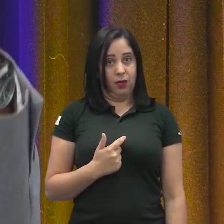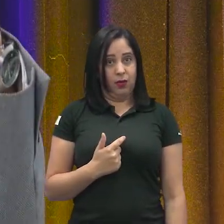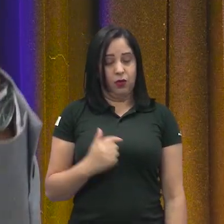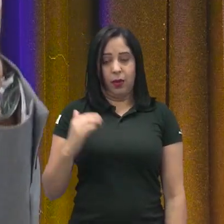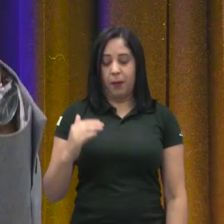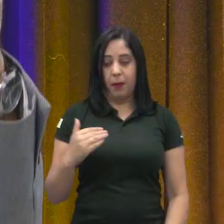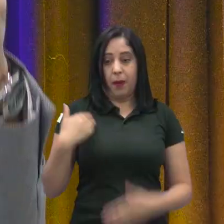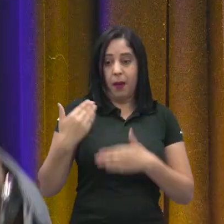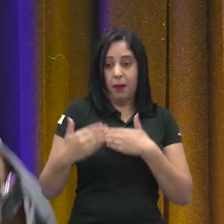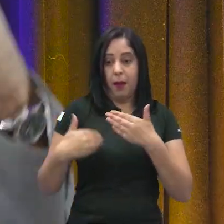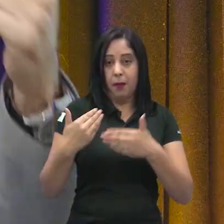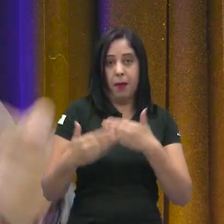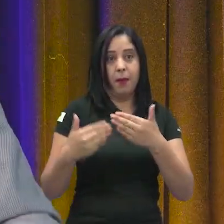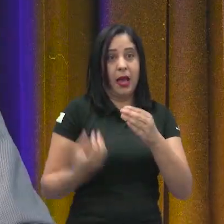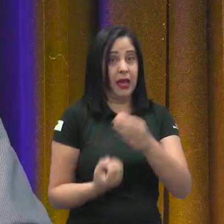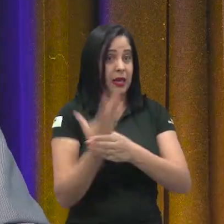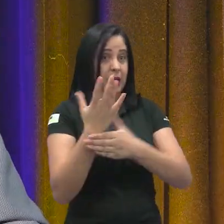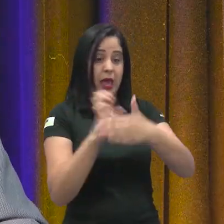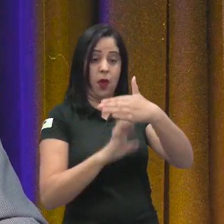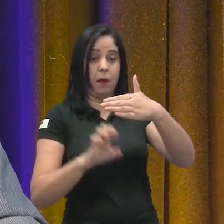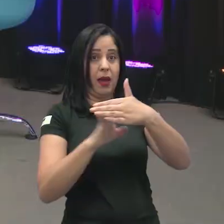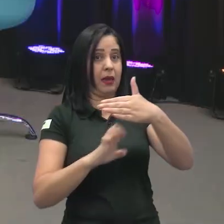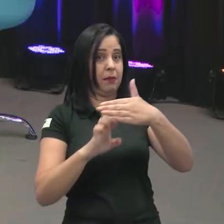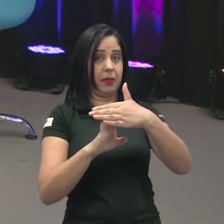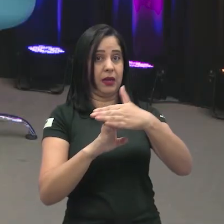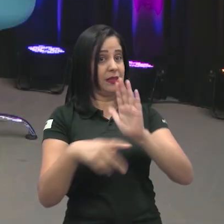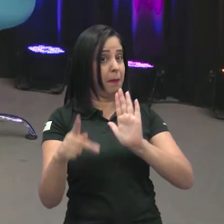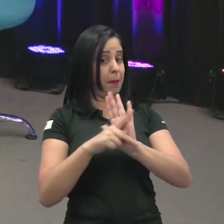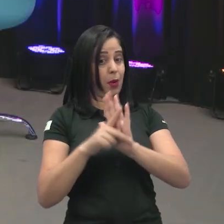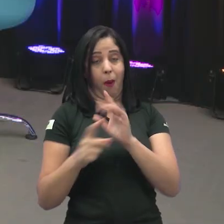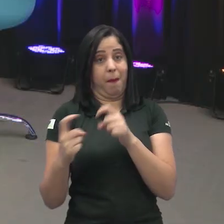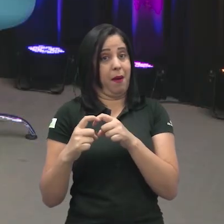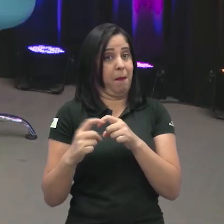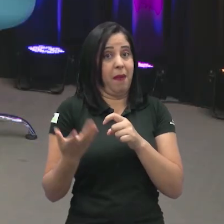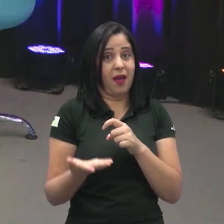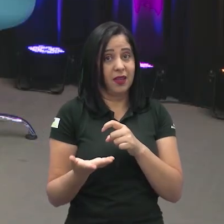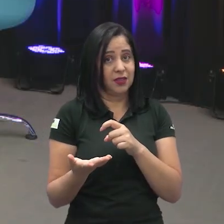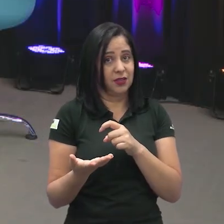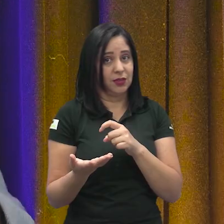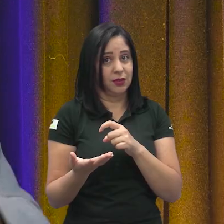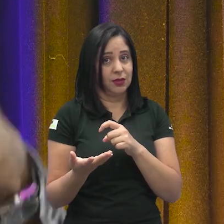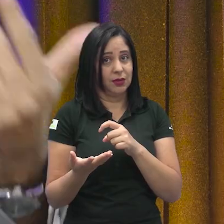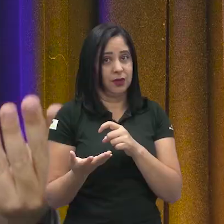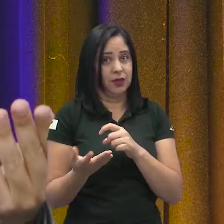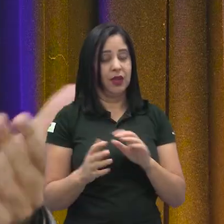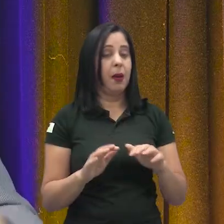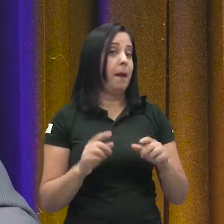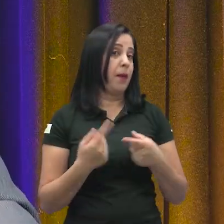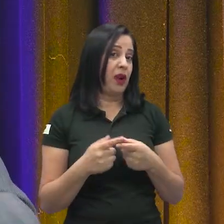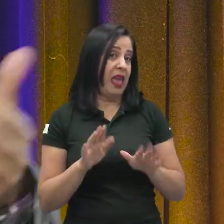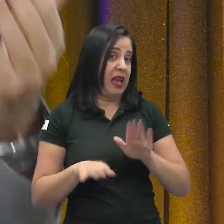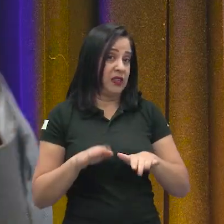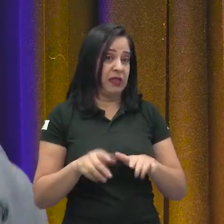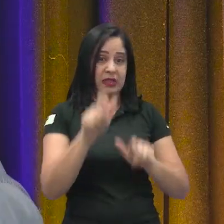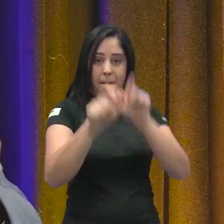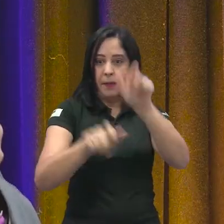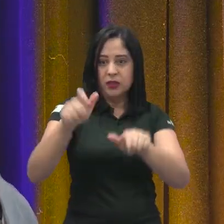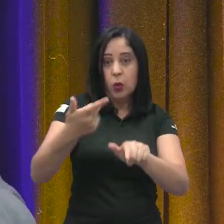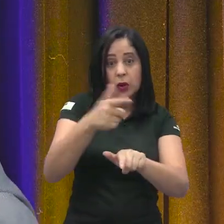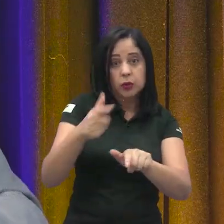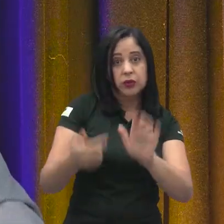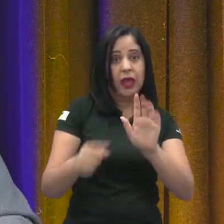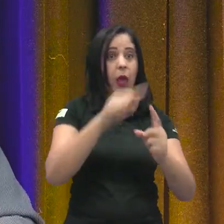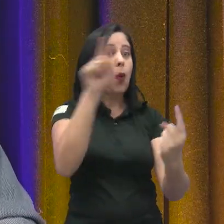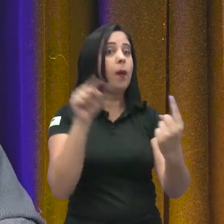encontrar o propósito dentro do que você faz. Dentro do que você faz. Então, se você não tem o propósito pronto em si, você cria. Que é mais ou menos o que eu já